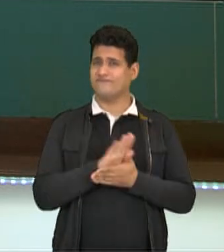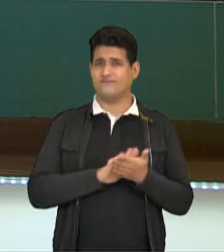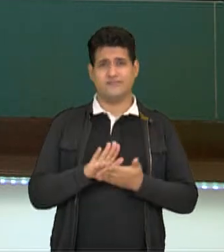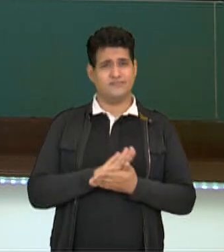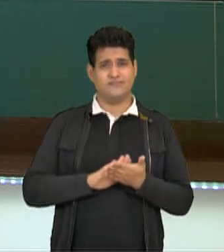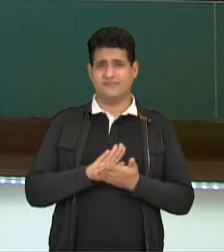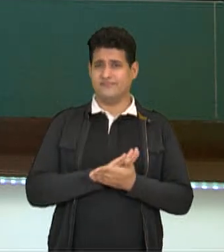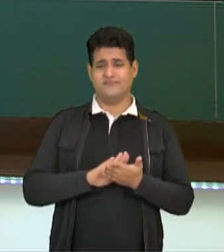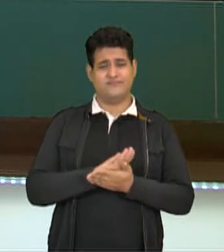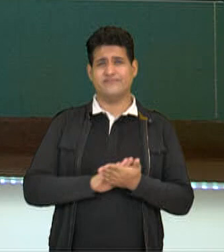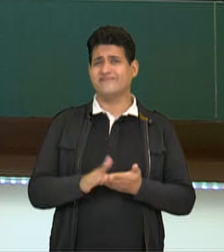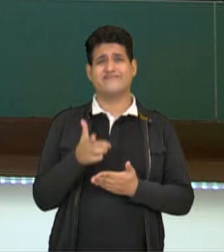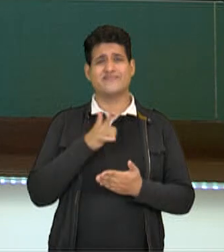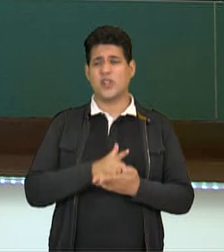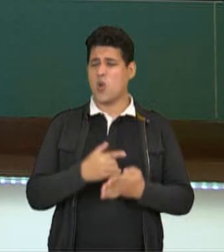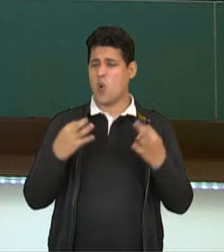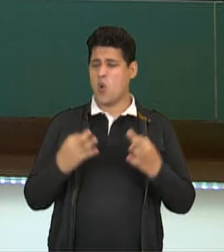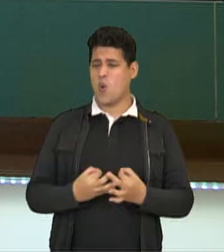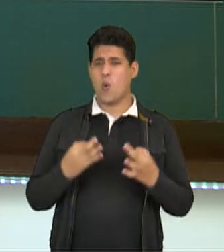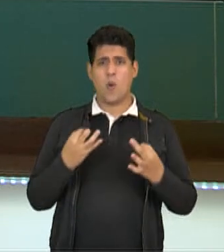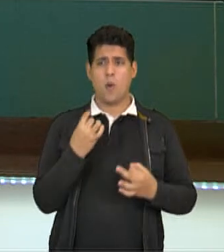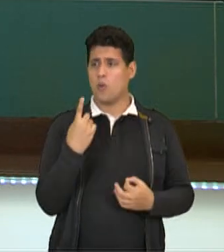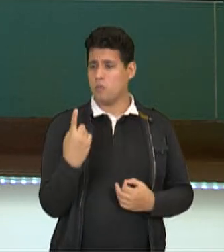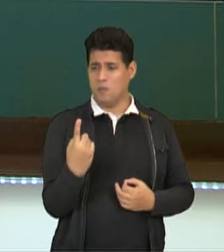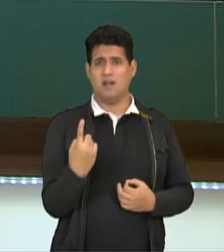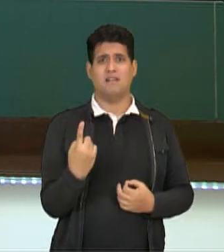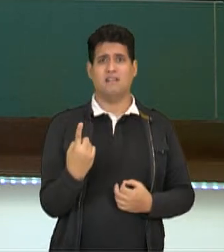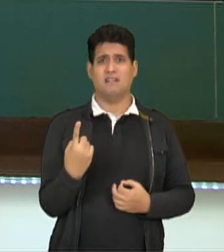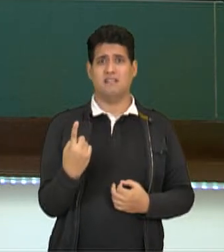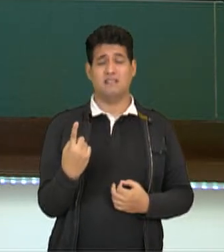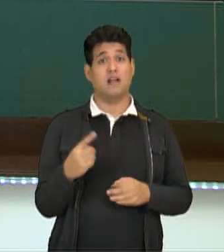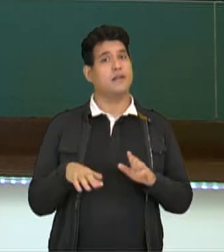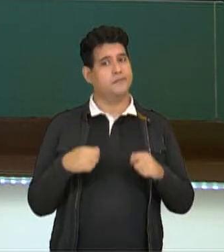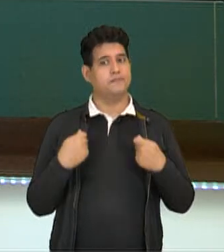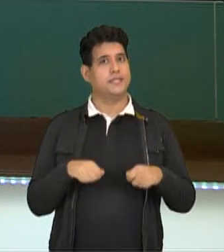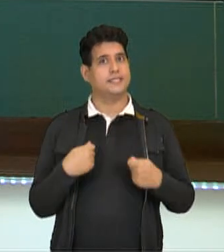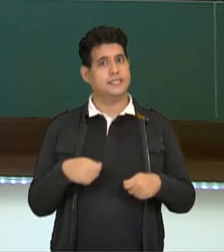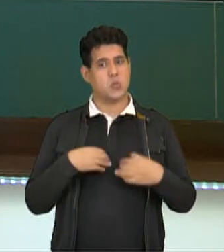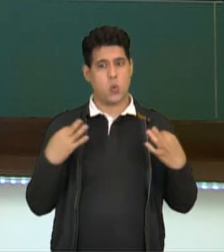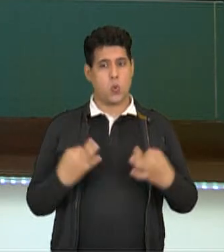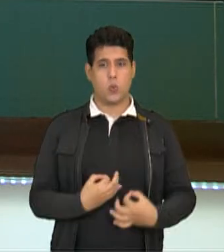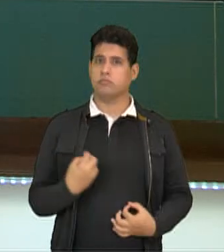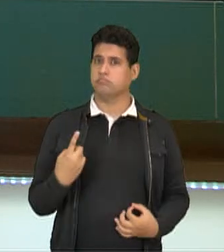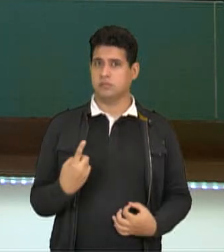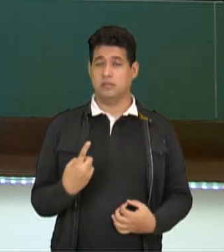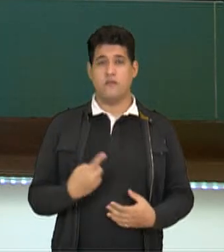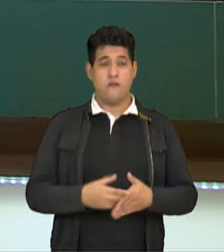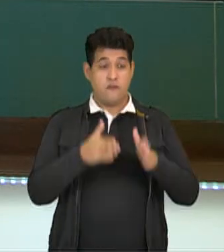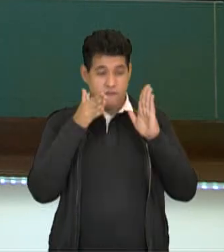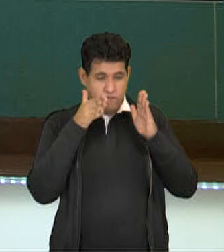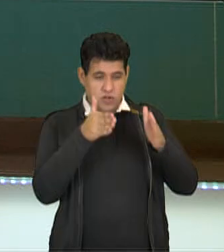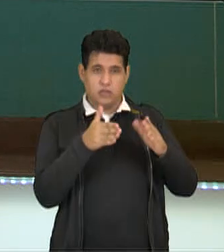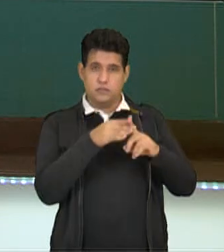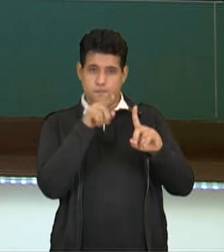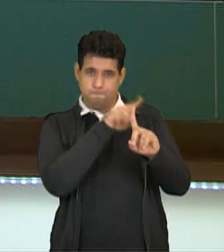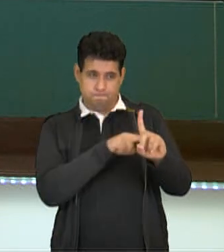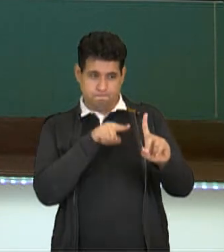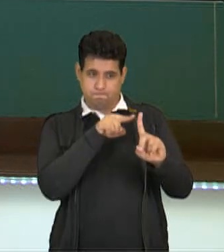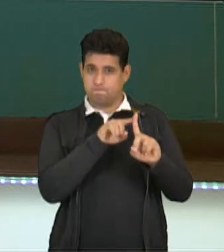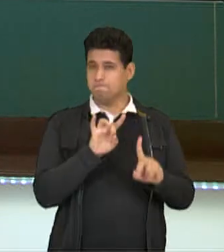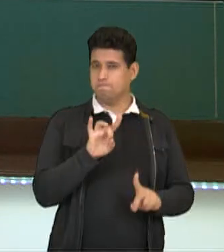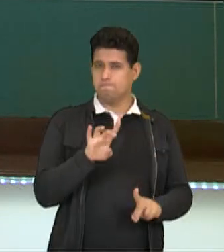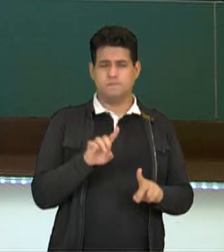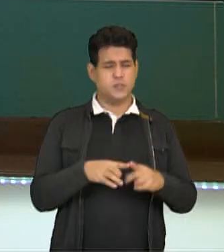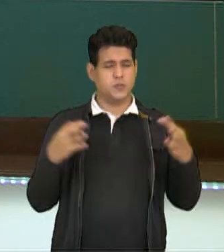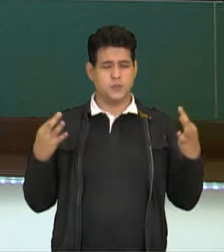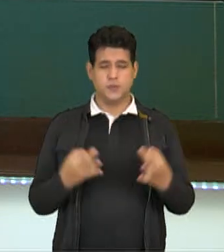nada. Não consigo ser ótimo em uma coisa só. E às vezes a gente precisa, né? Às vezes se focar num objetivo só e